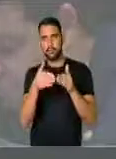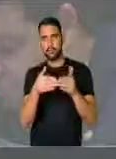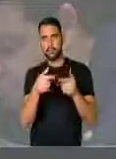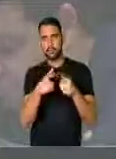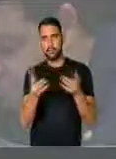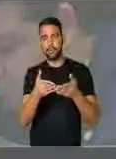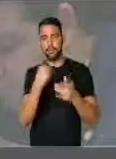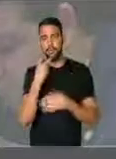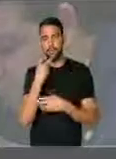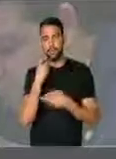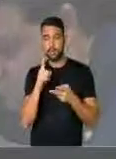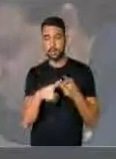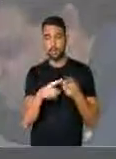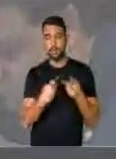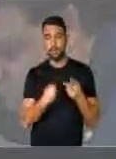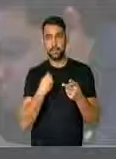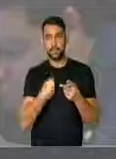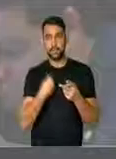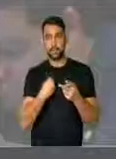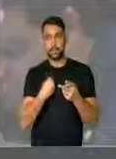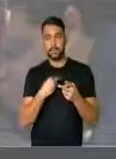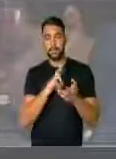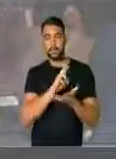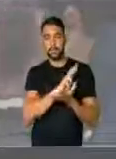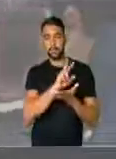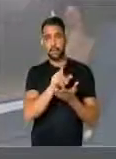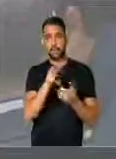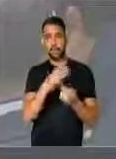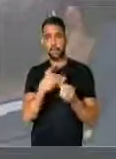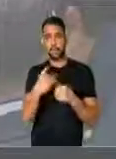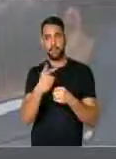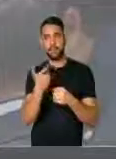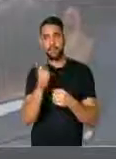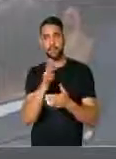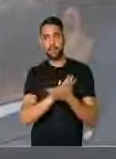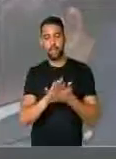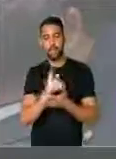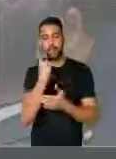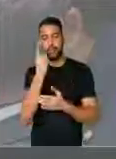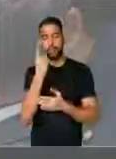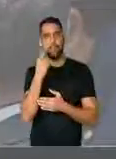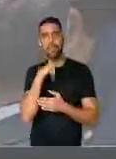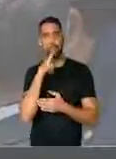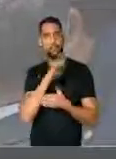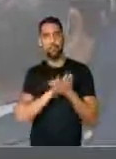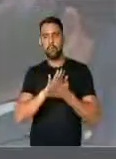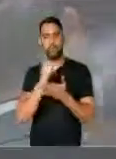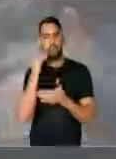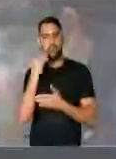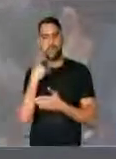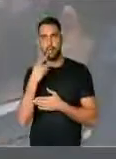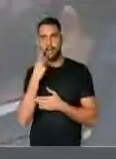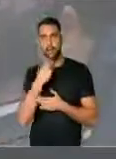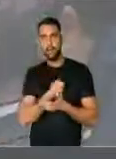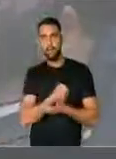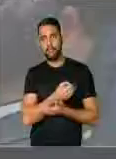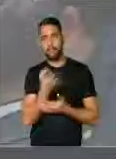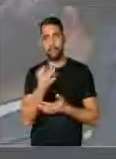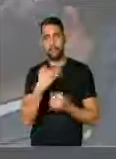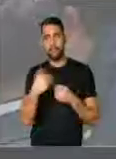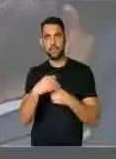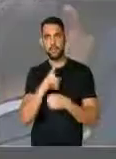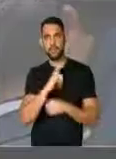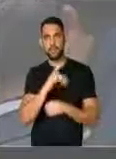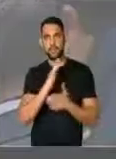objeto. Agora, como eu disse, existem centenas que não tem nenhuma instituição e eu diria milhares